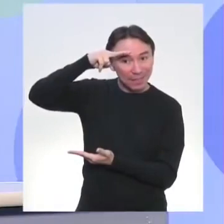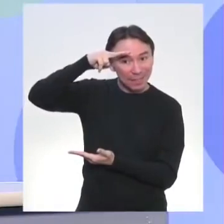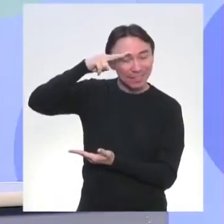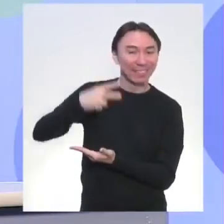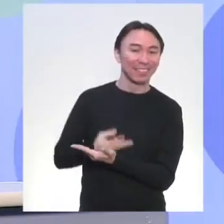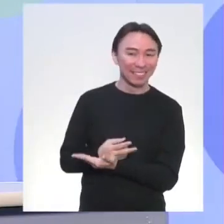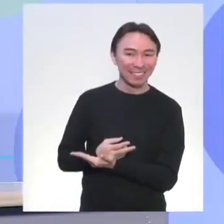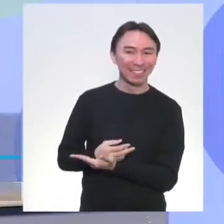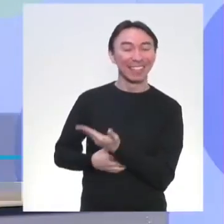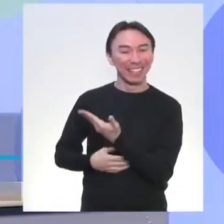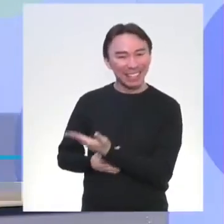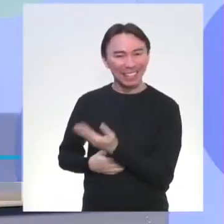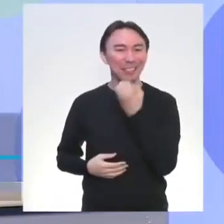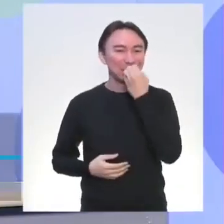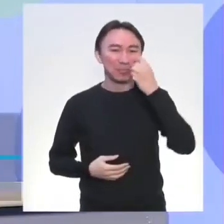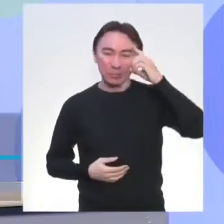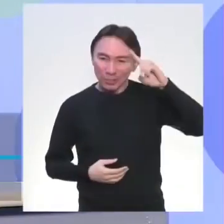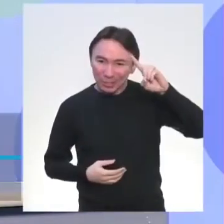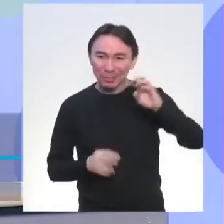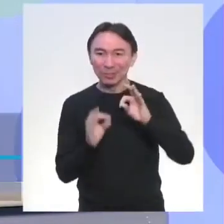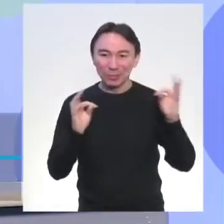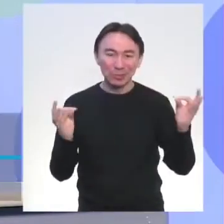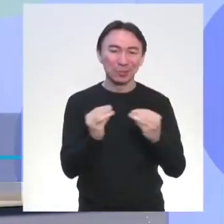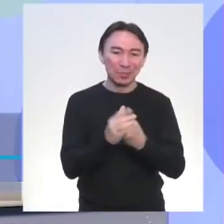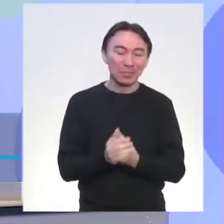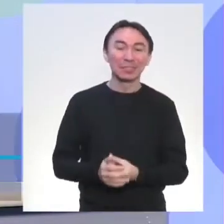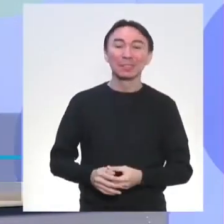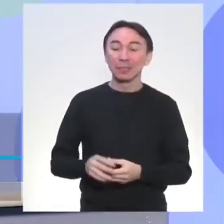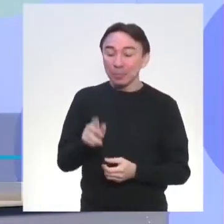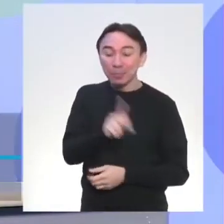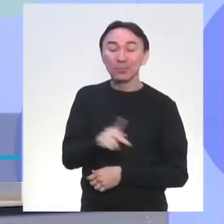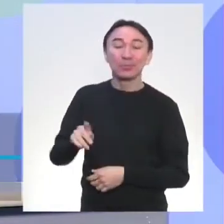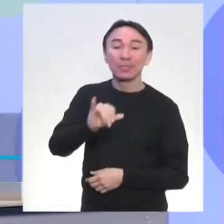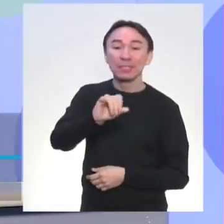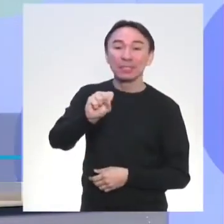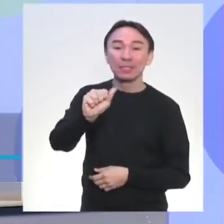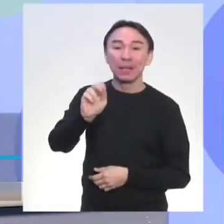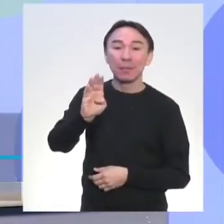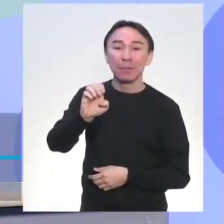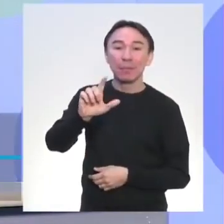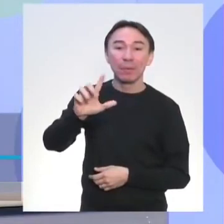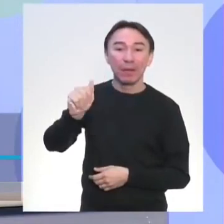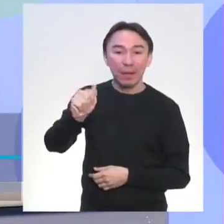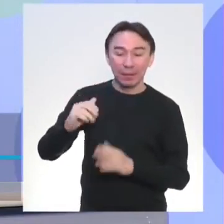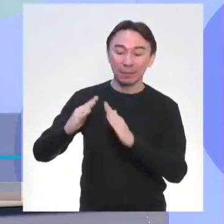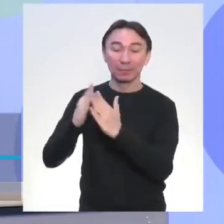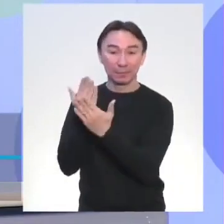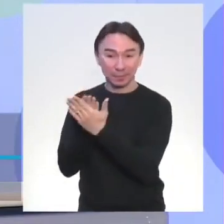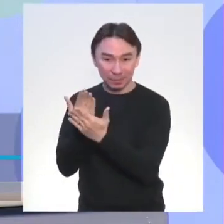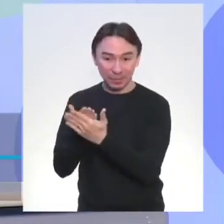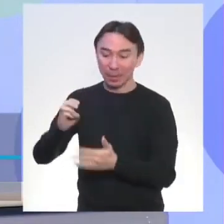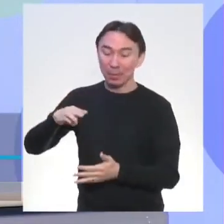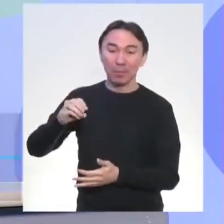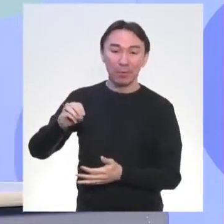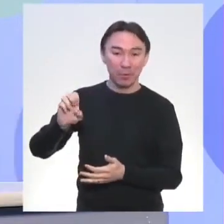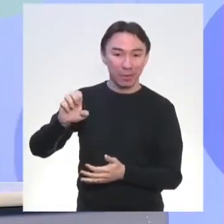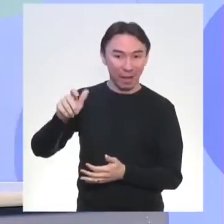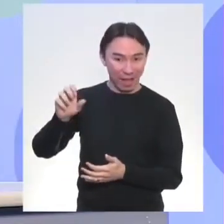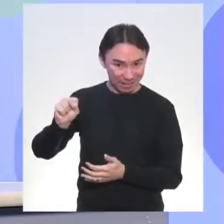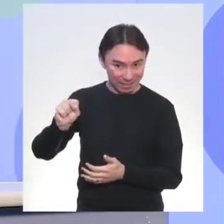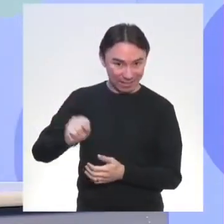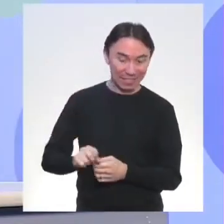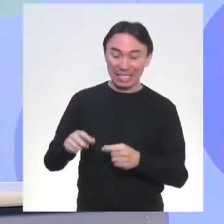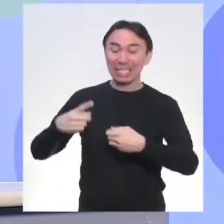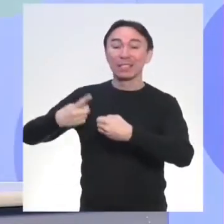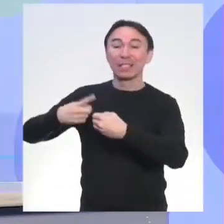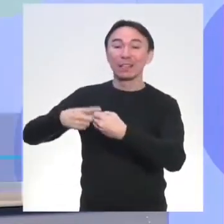dia, pessoal. Eu vou começar dando bom dia aqui para a professora Isabela, do PEI Senador José Hermínio de Moraes, em Votorantim,